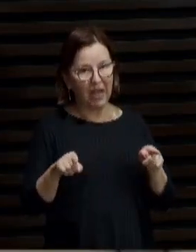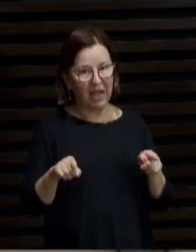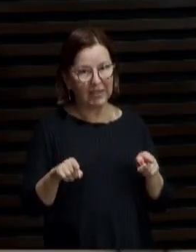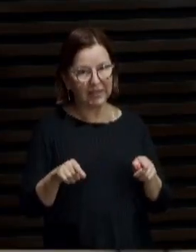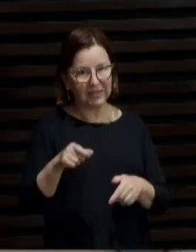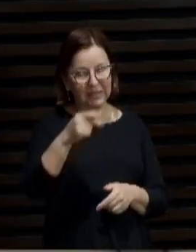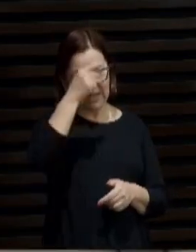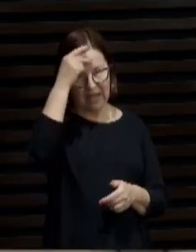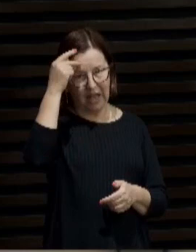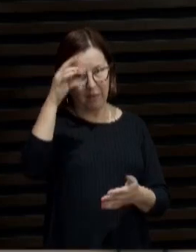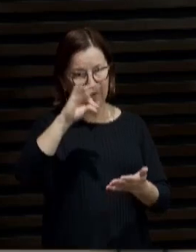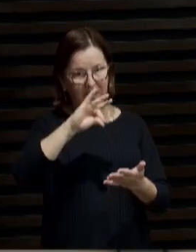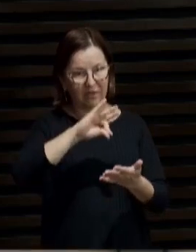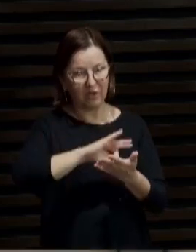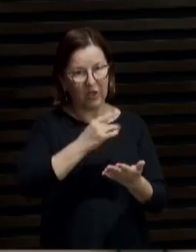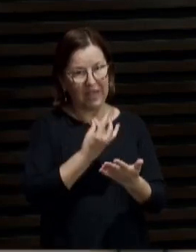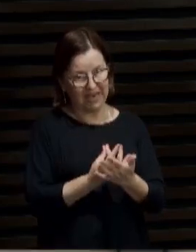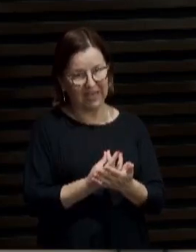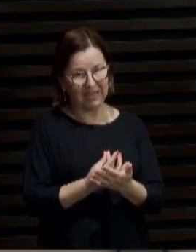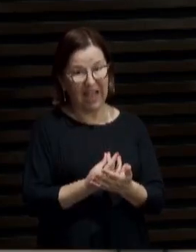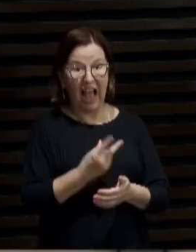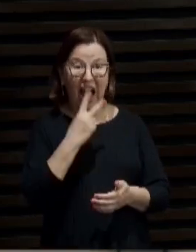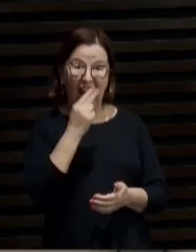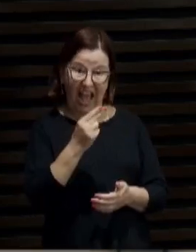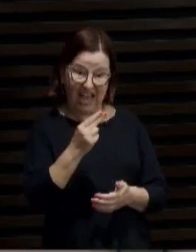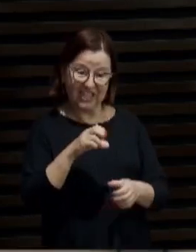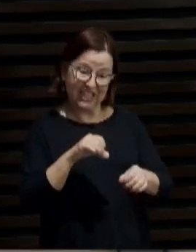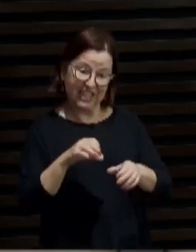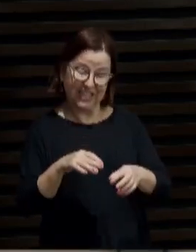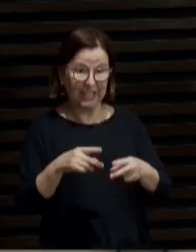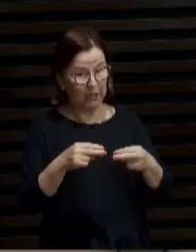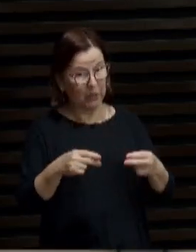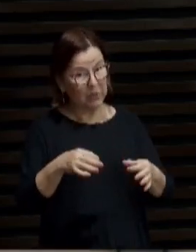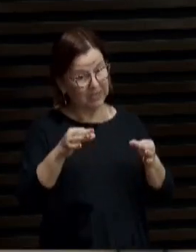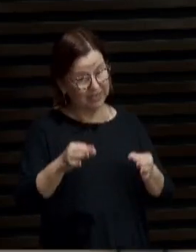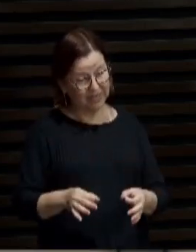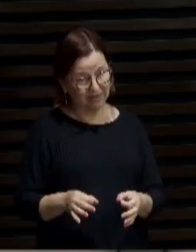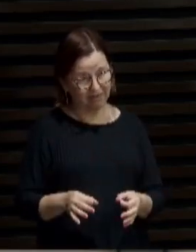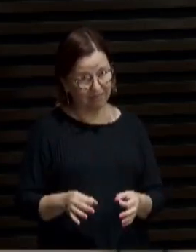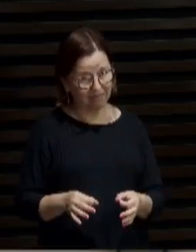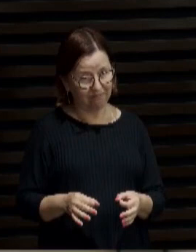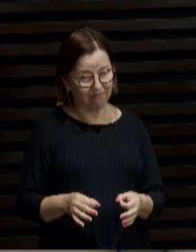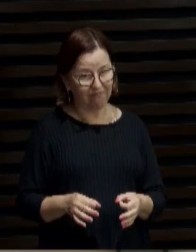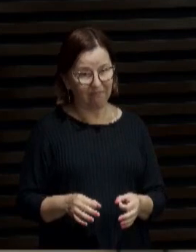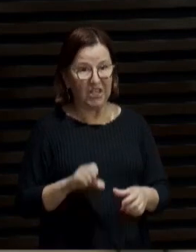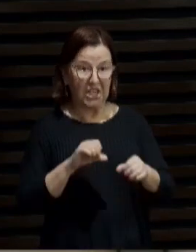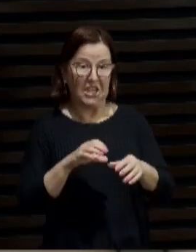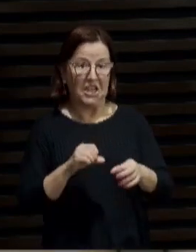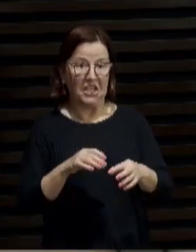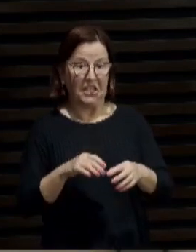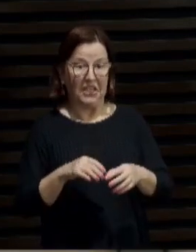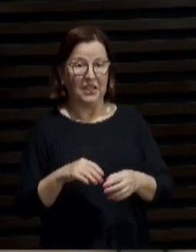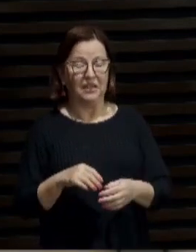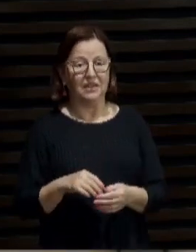herege, ele pensa que ele está ensinando uma coisa certa. Por isso ele a faz com convicção. E por falta